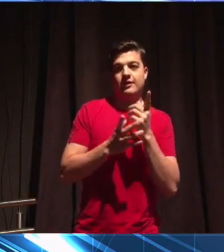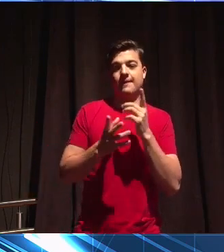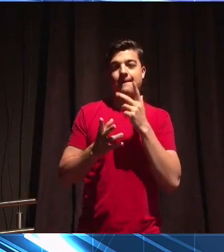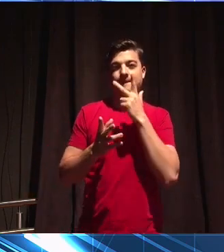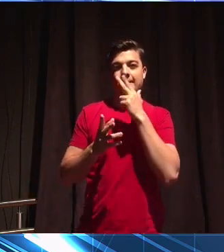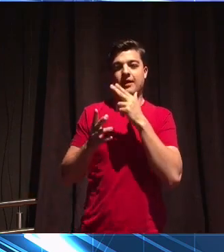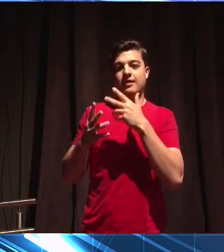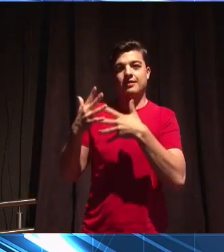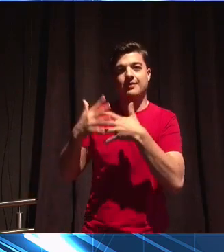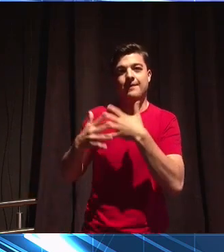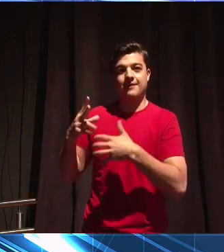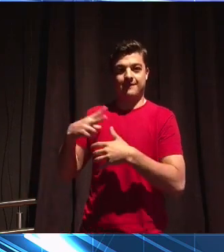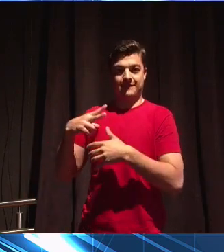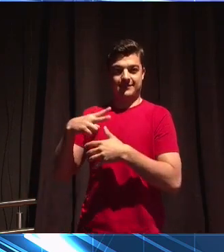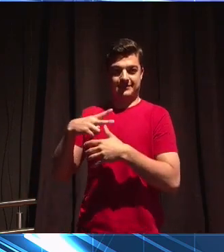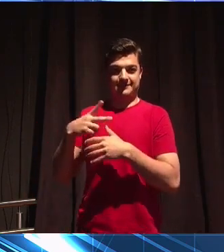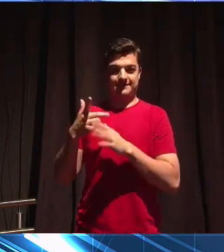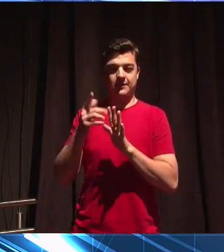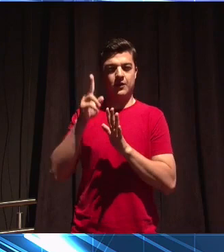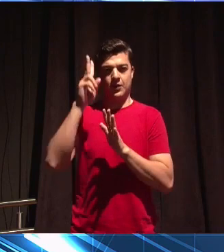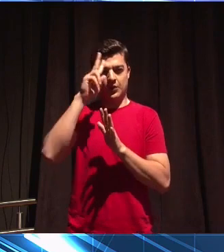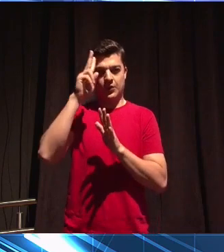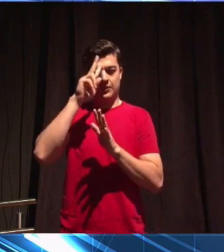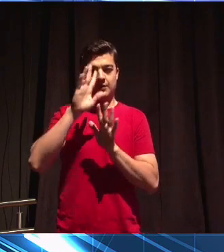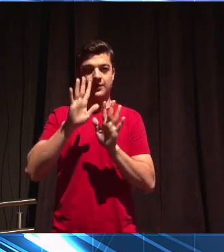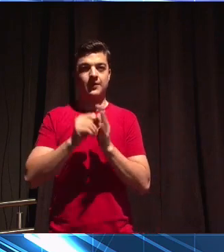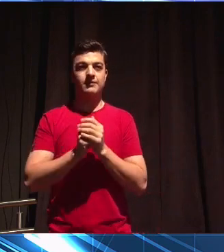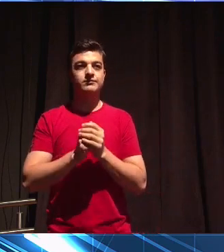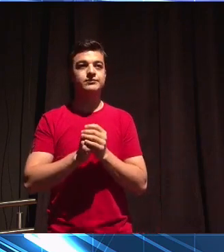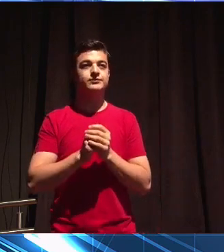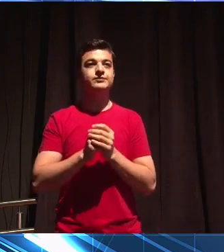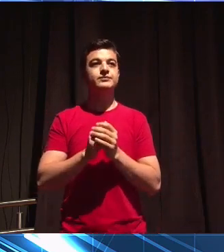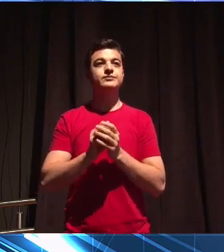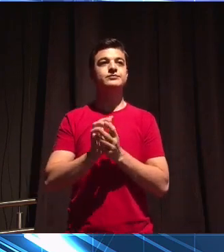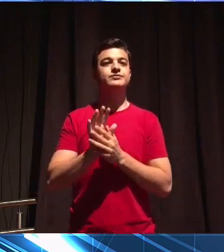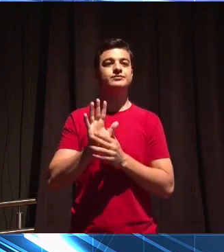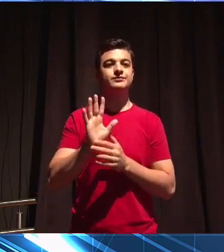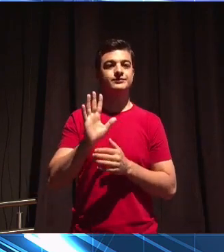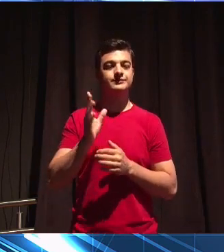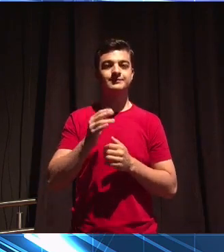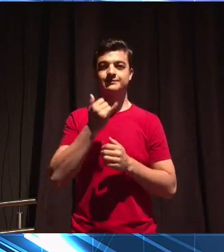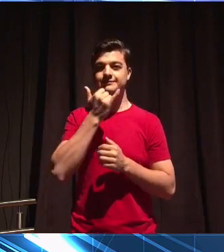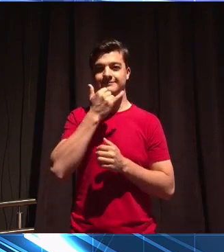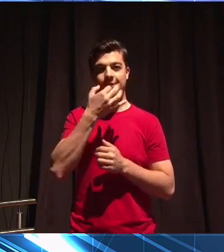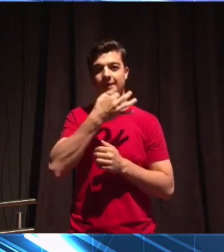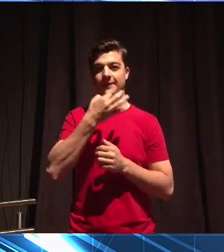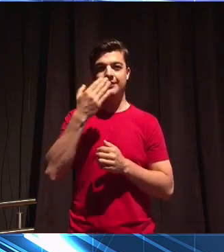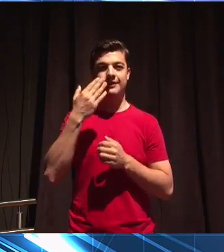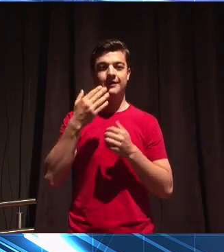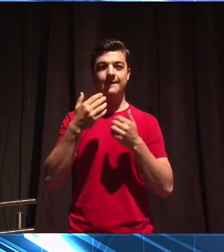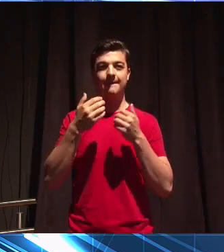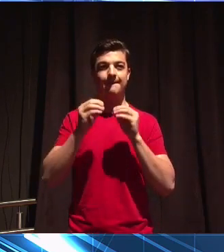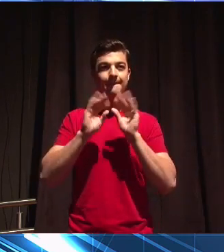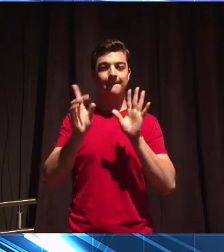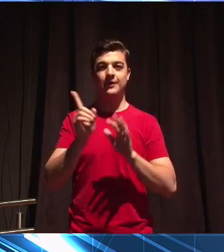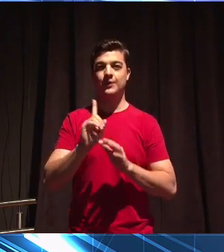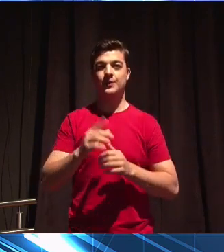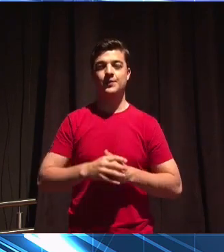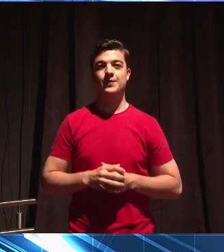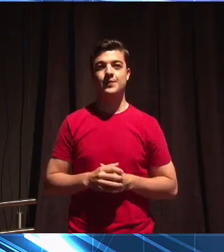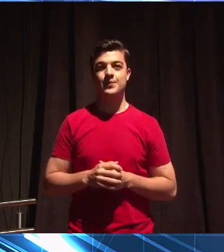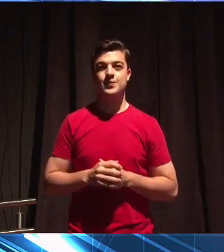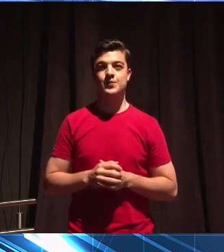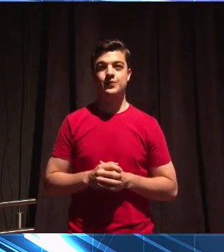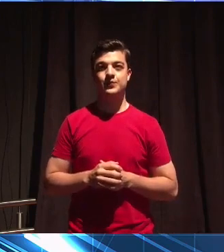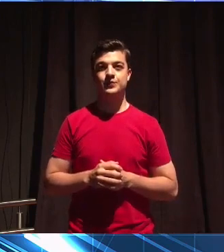um incidente, por exemplo, só de segurança. Cara, eu sofri um DDoS, que não coletou dado nenhum, não perdi dado nenhum, mas meu sistema